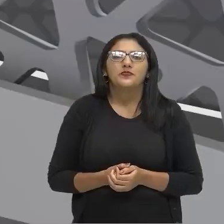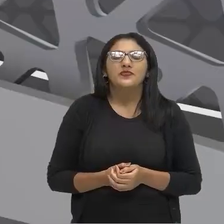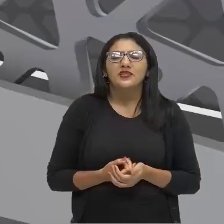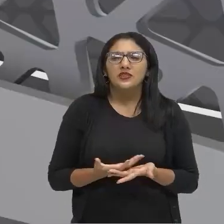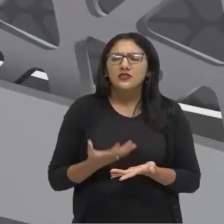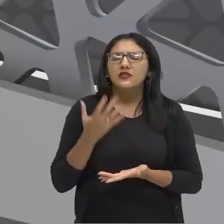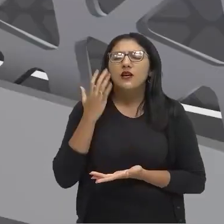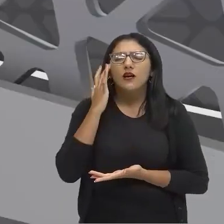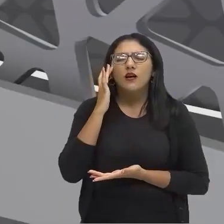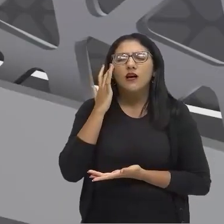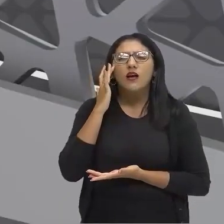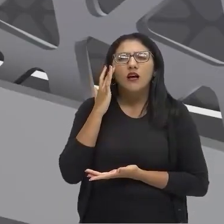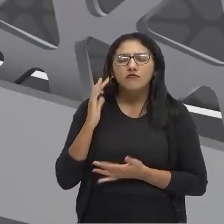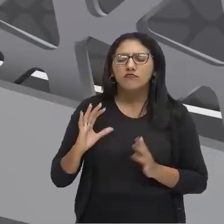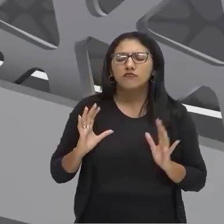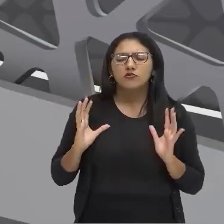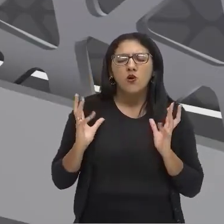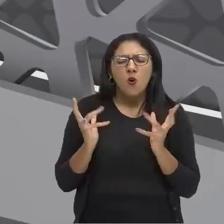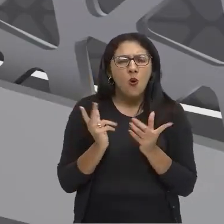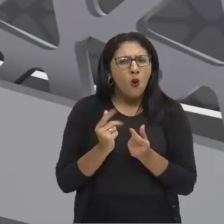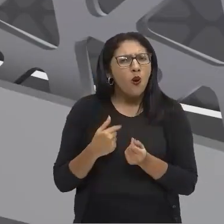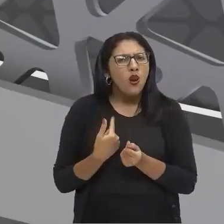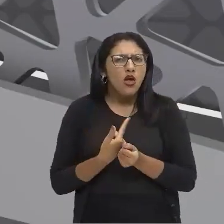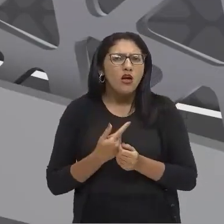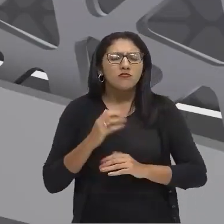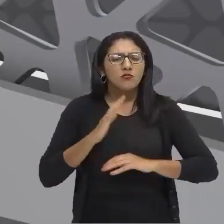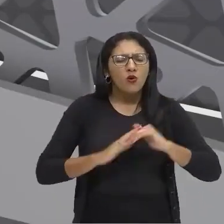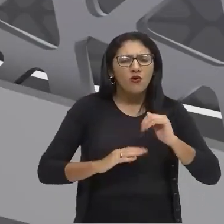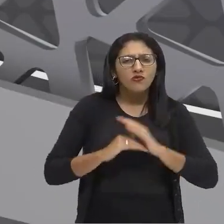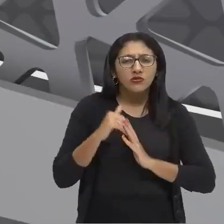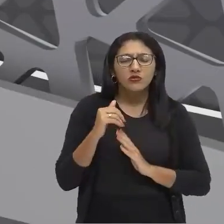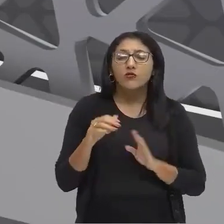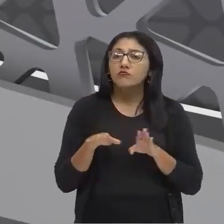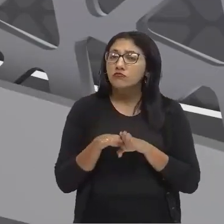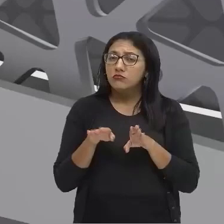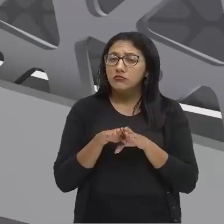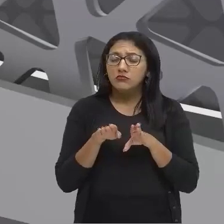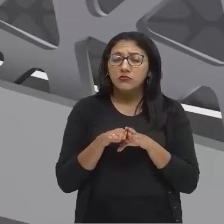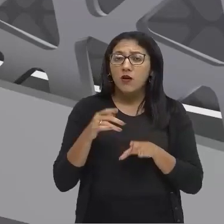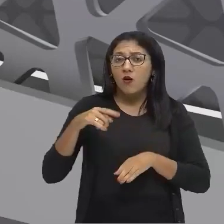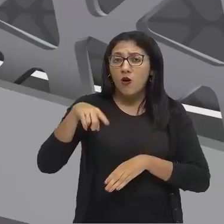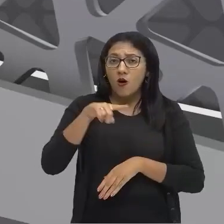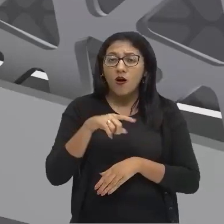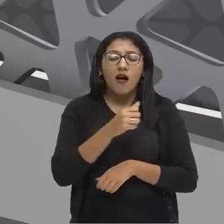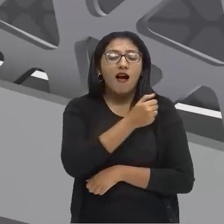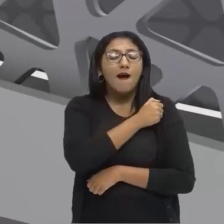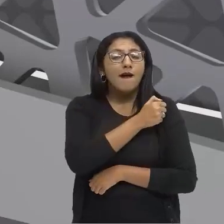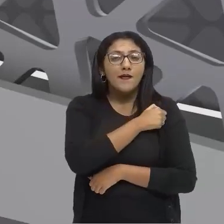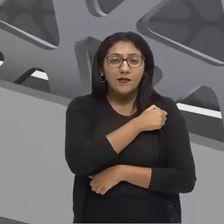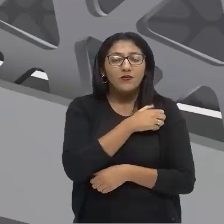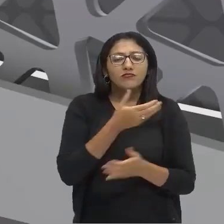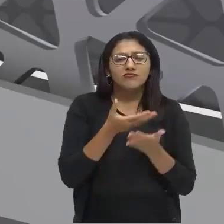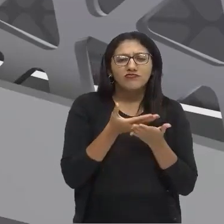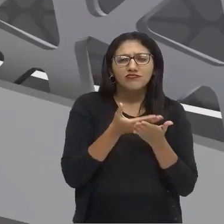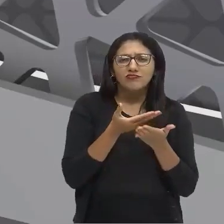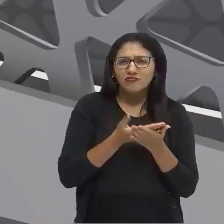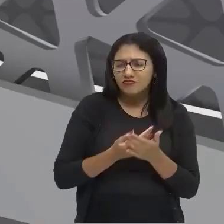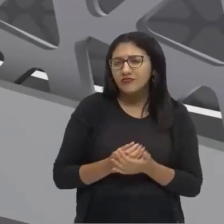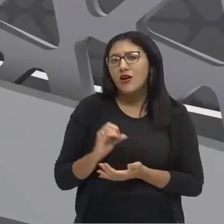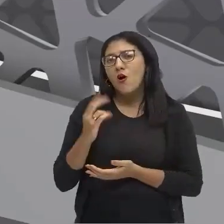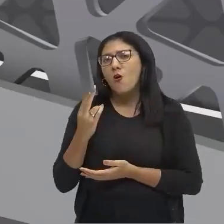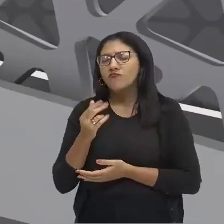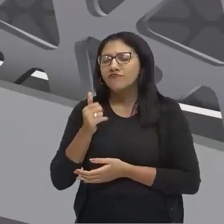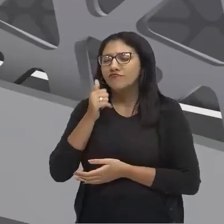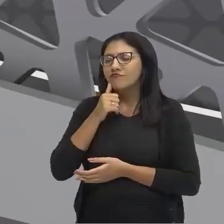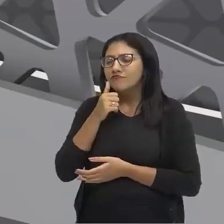com certeza, todos nós que somos profissionais, até mesmo você que é estudante, né? A dona de